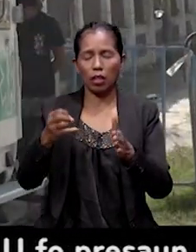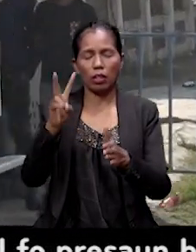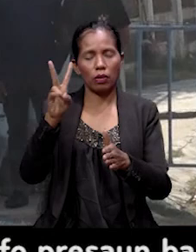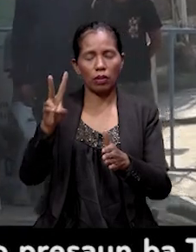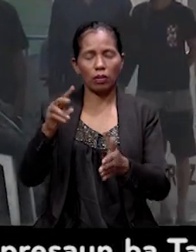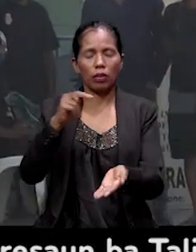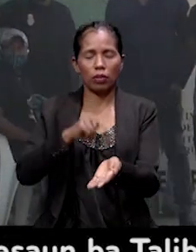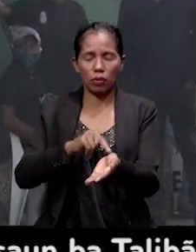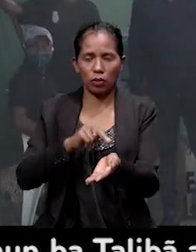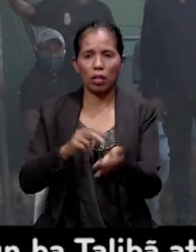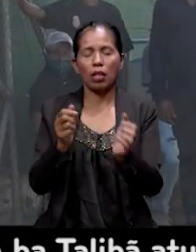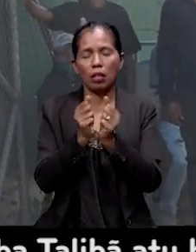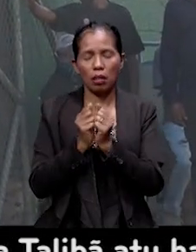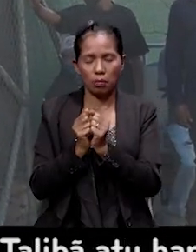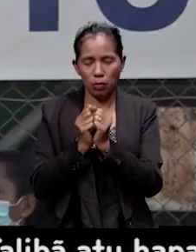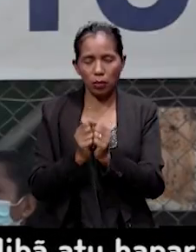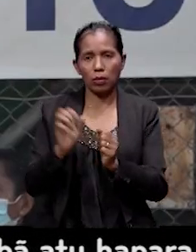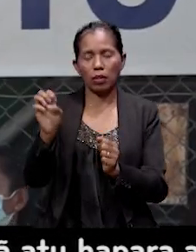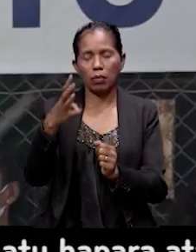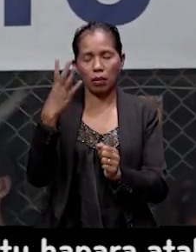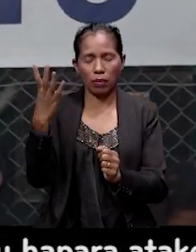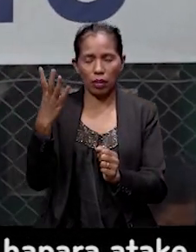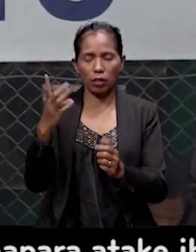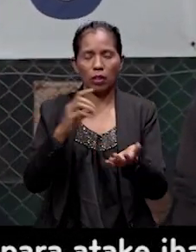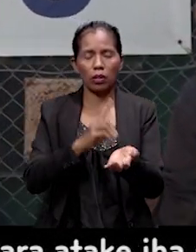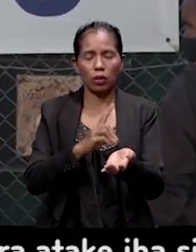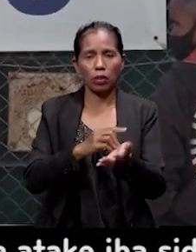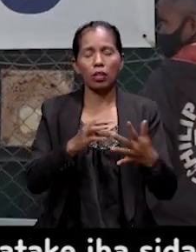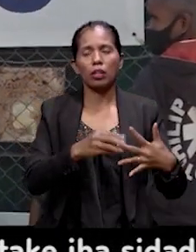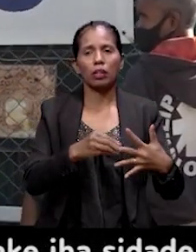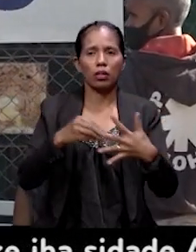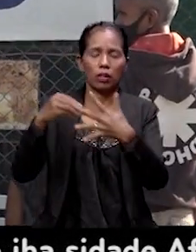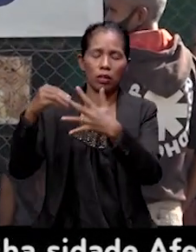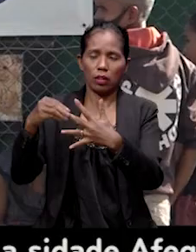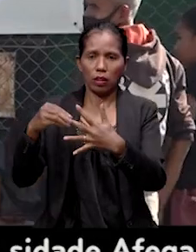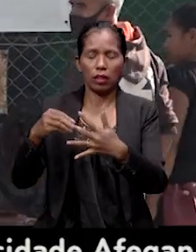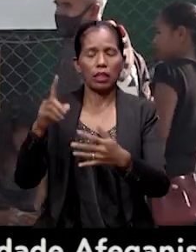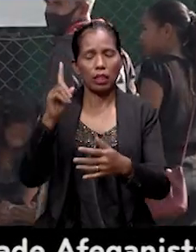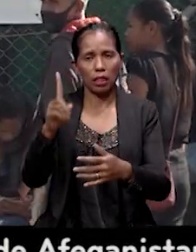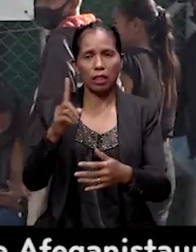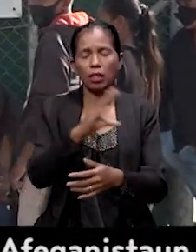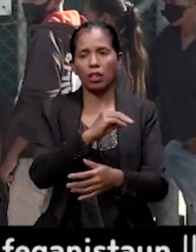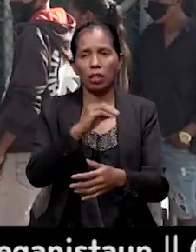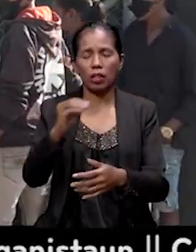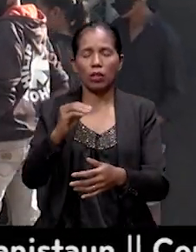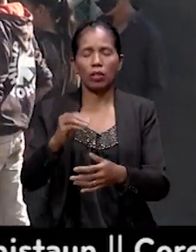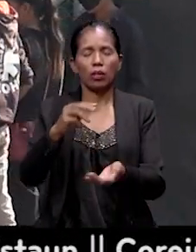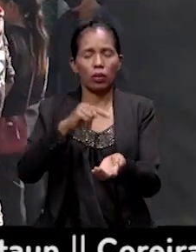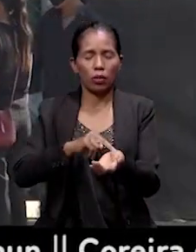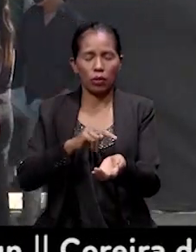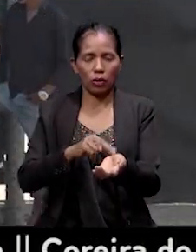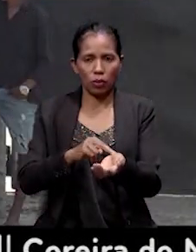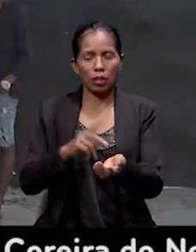enfermeiro interna hamutuk sanulu resen lima, médico especialista obstetrícia ida, honia parteira no médico geral